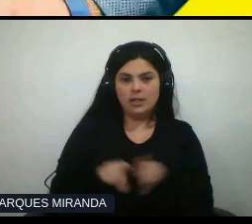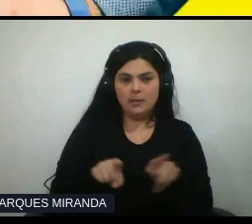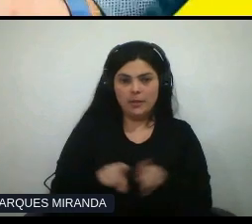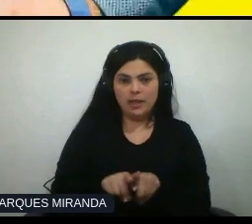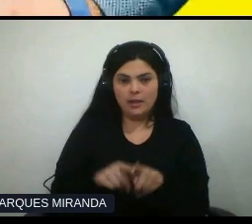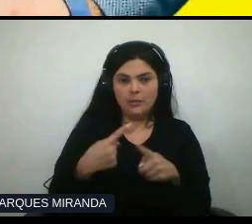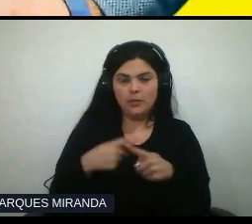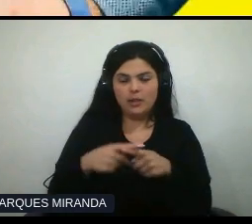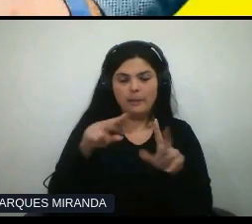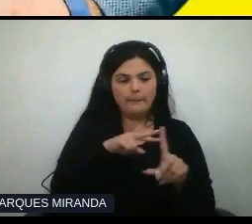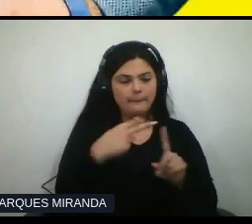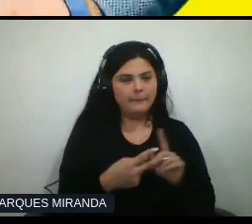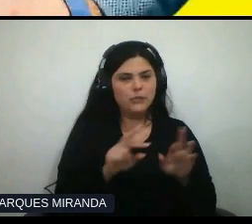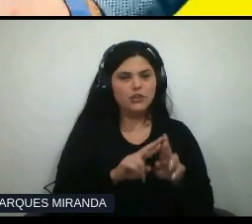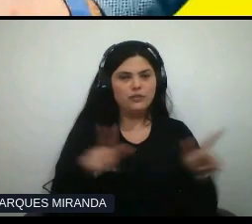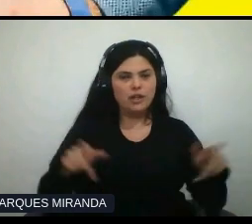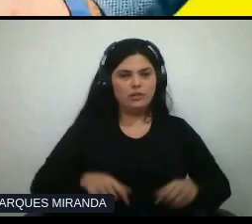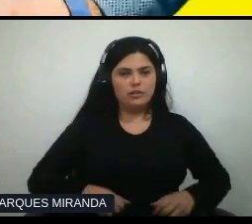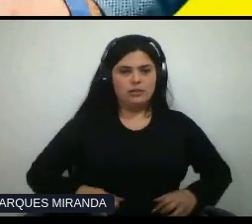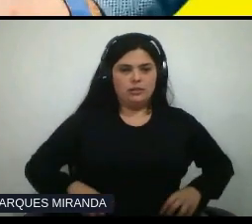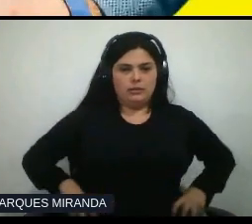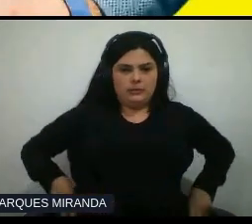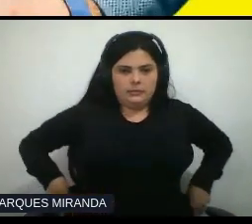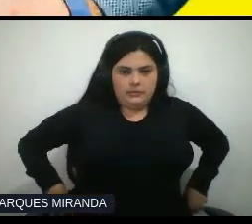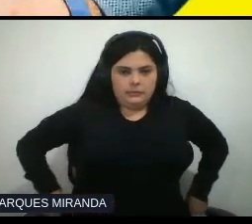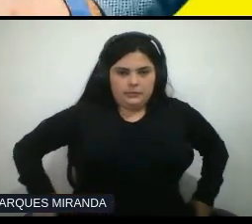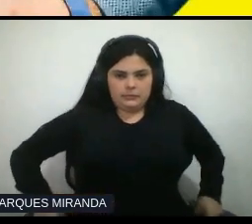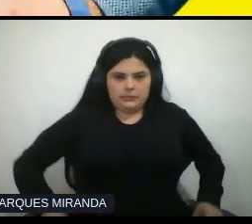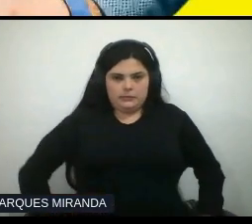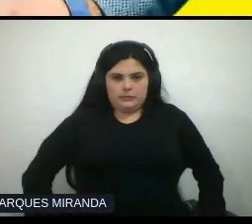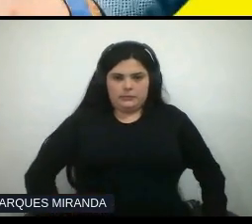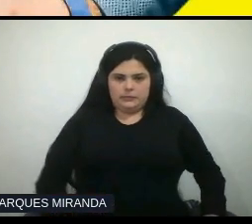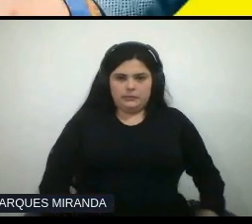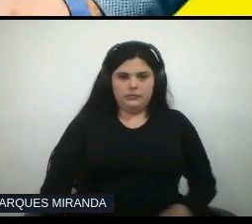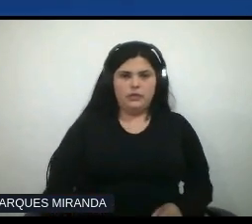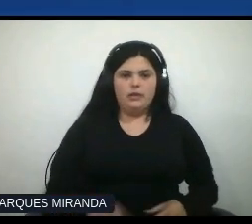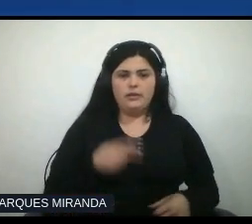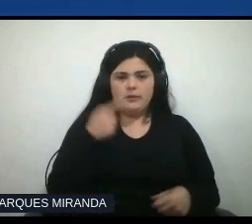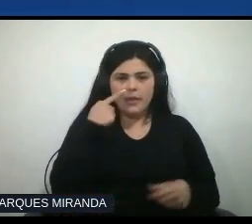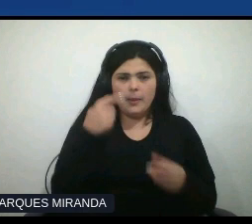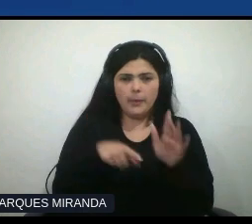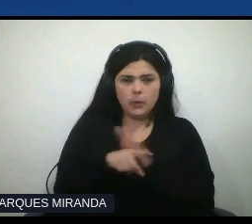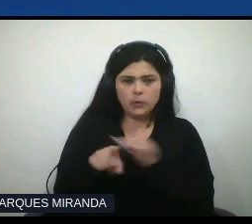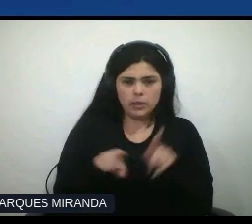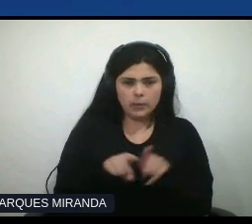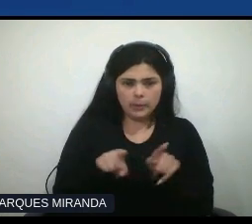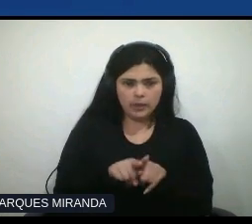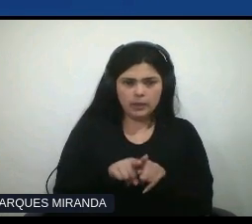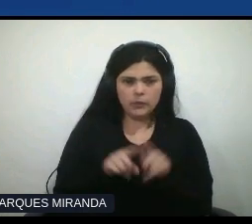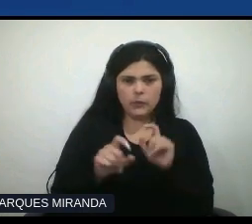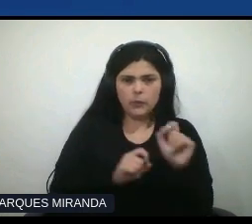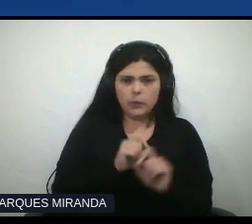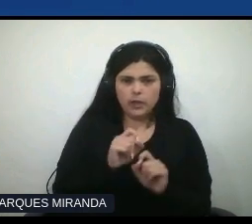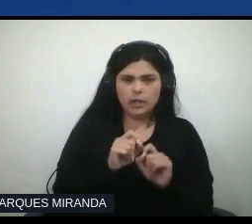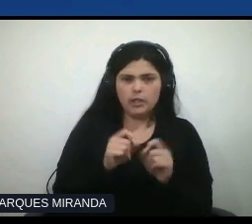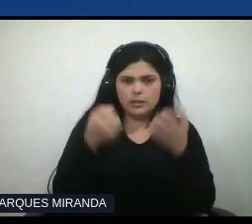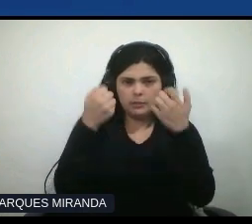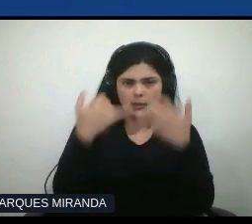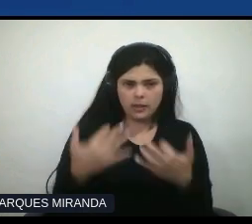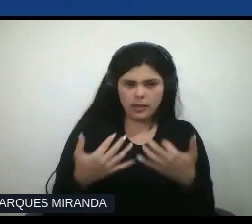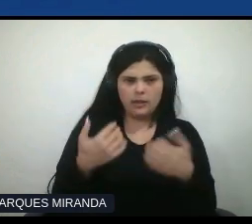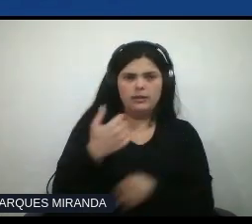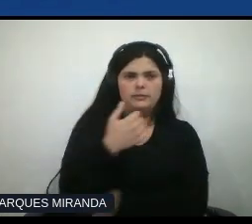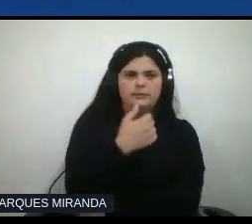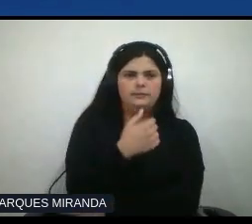traz perspectivas diferentes. Eu vou voltar na sua pergunta, porque é isso que eu estava querendo falar